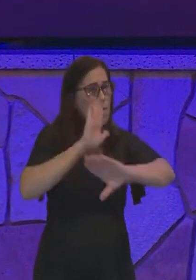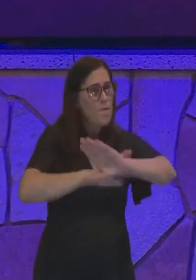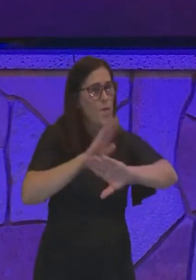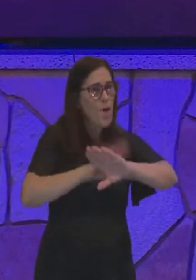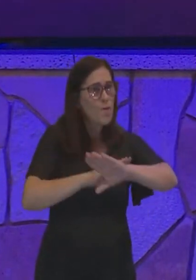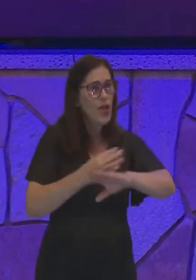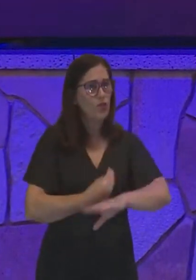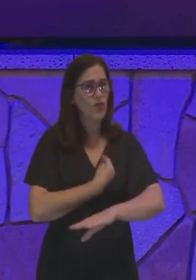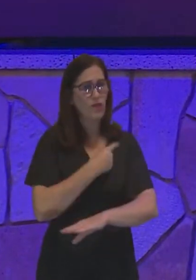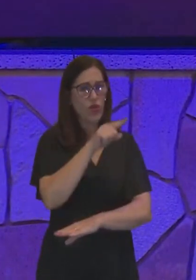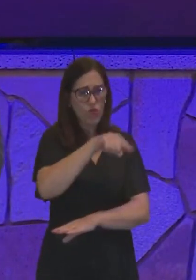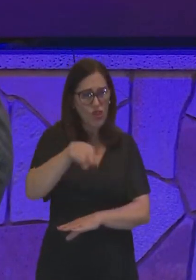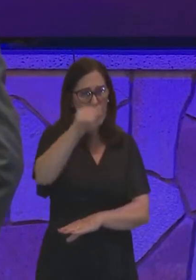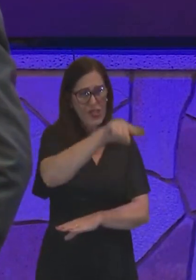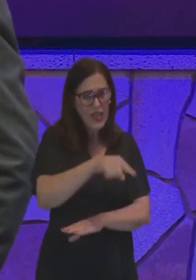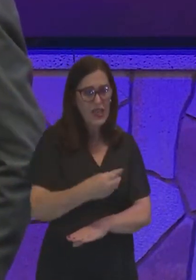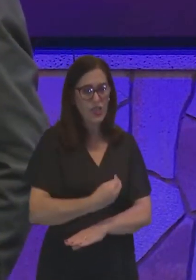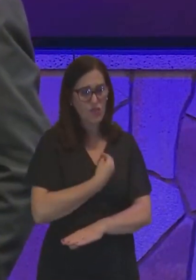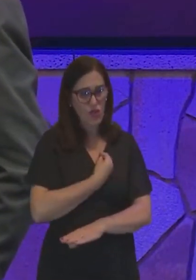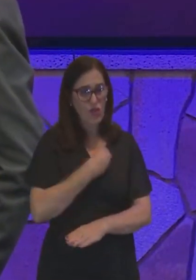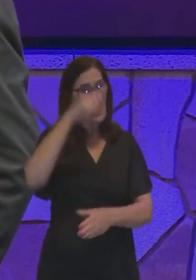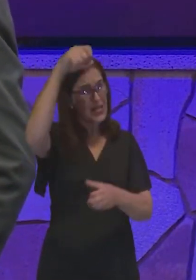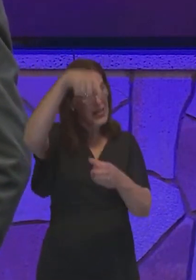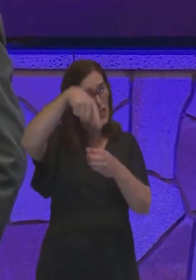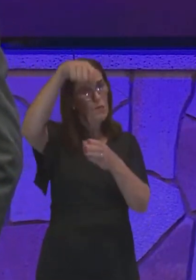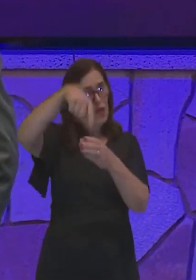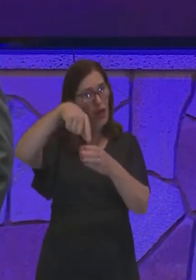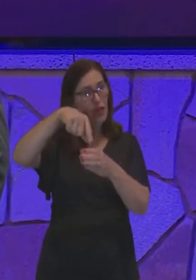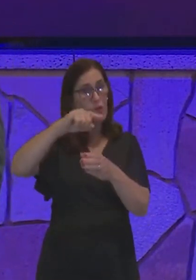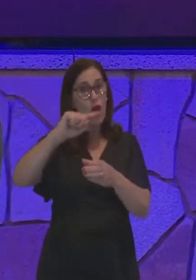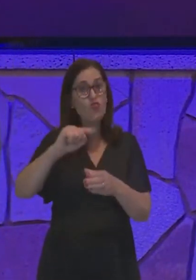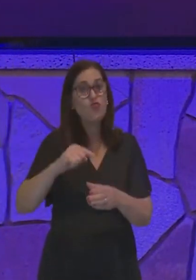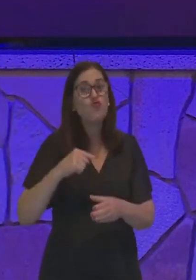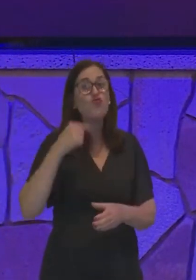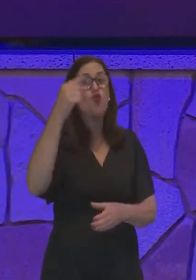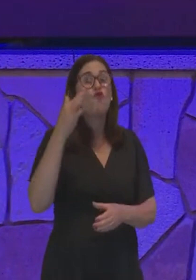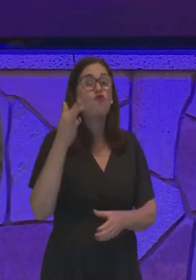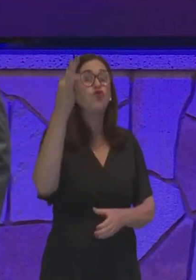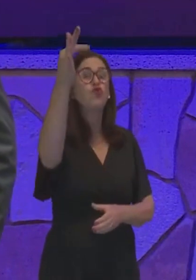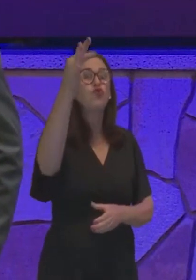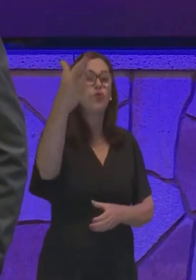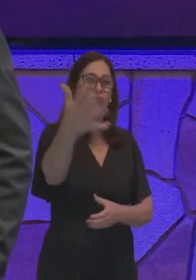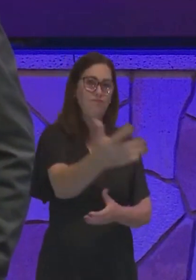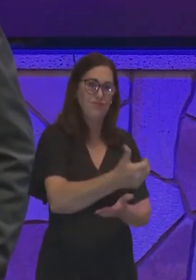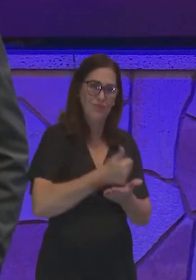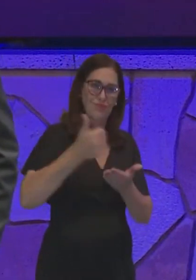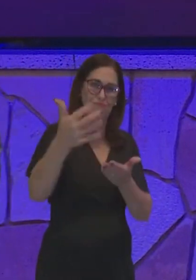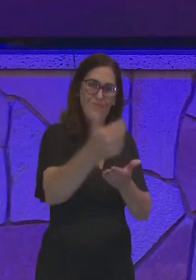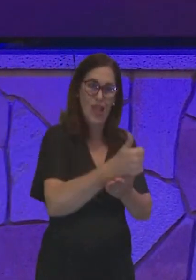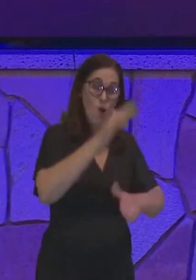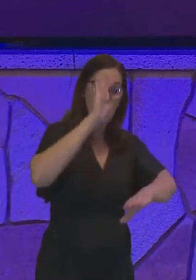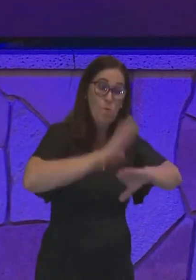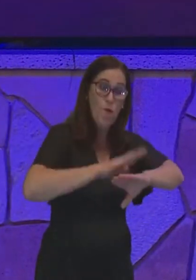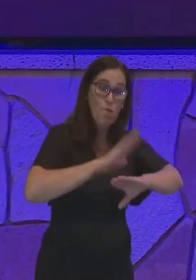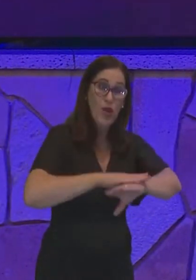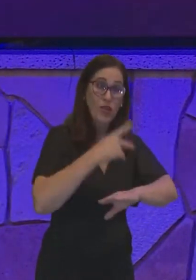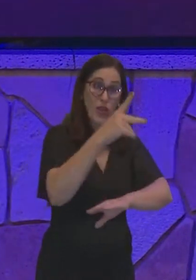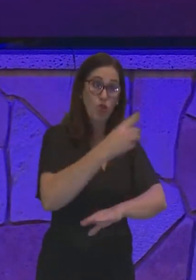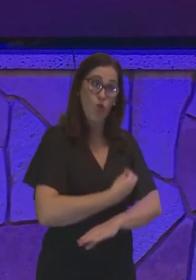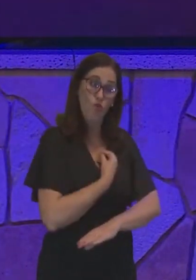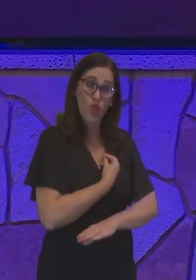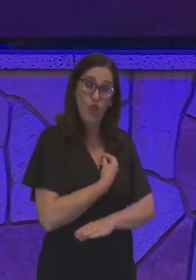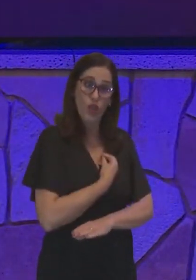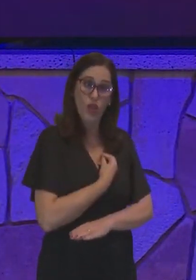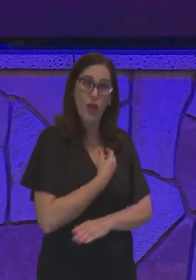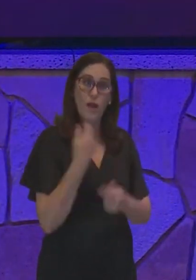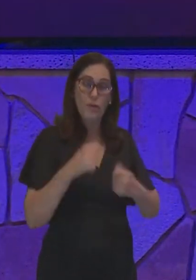da vida em que vocês estão semeando para colherem logo ali na frente. Este é o momento da vida em que precisa